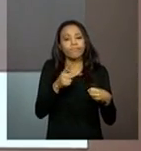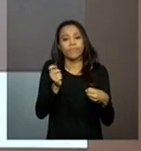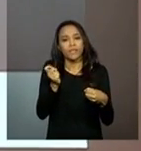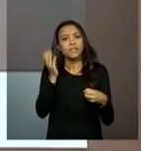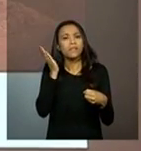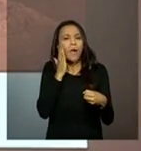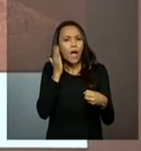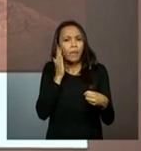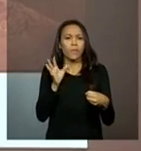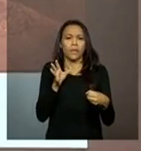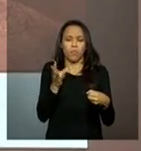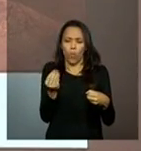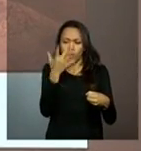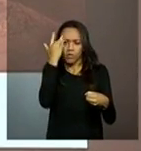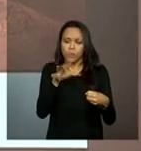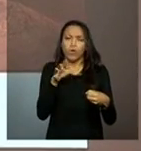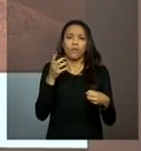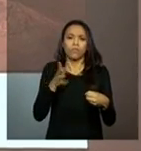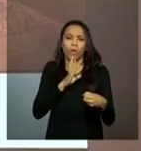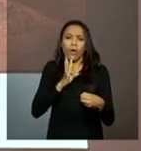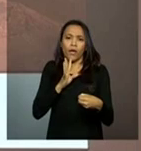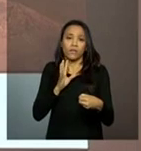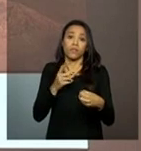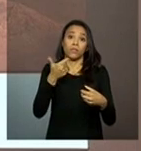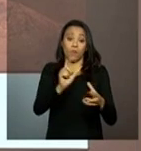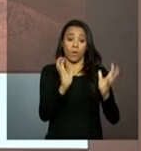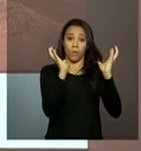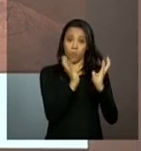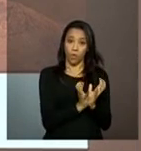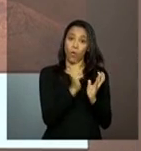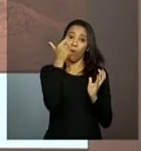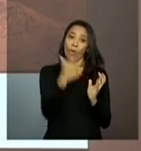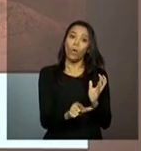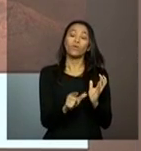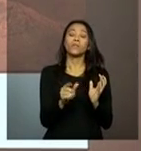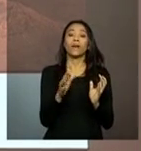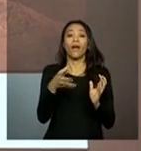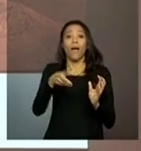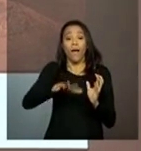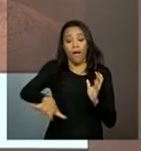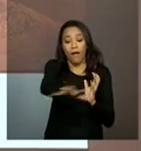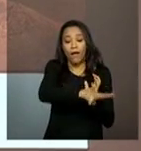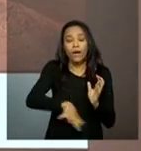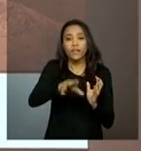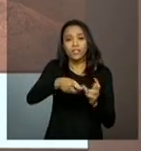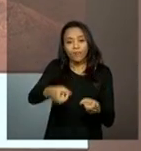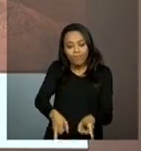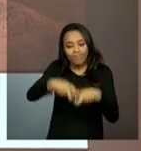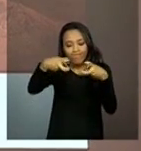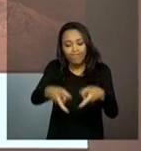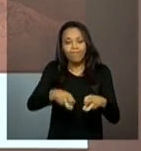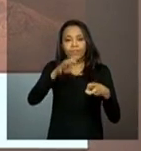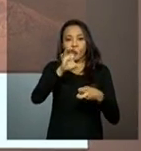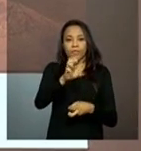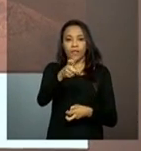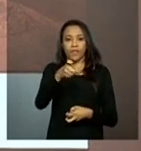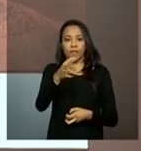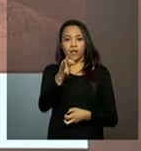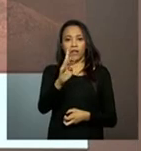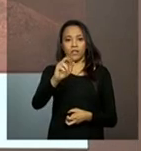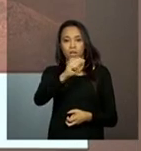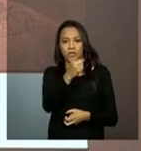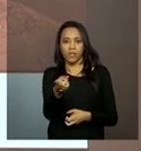distinguidas como aglomerados urbanos. Áreas de extração mineral, né, com a presença de clareiras, né, e